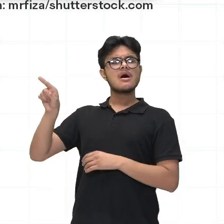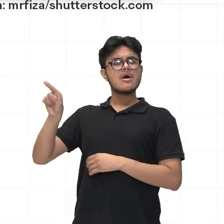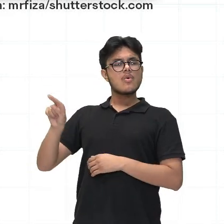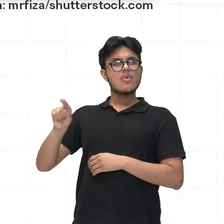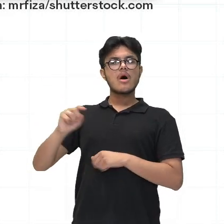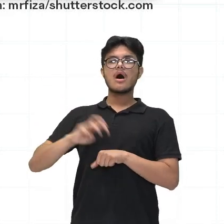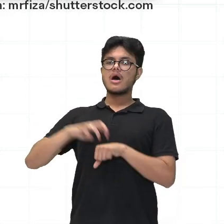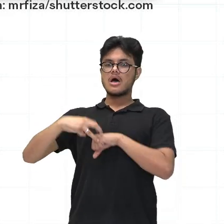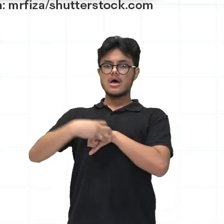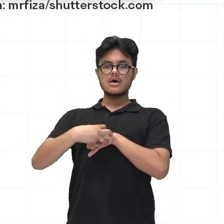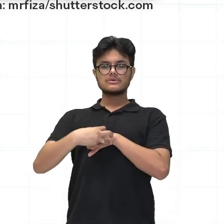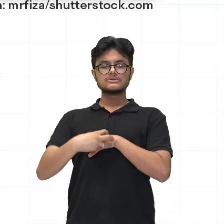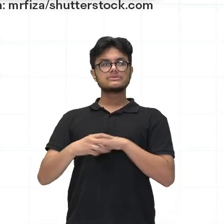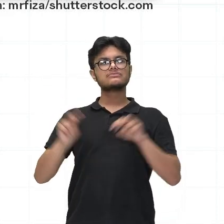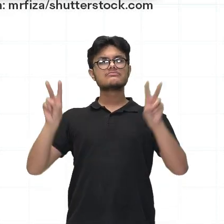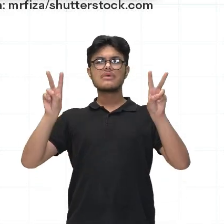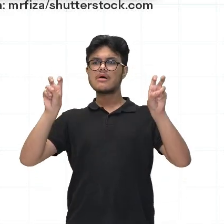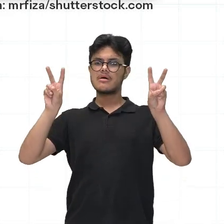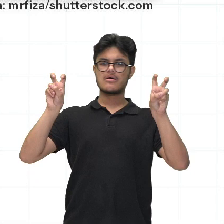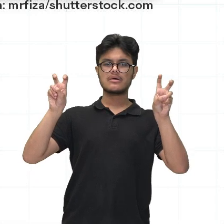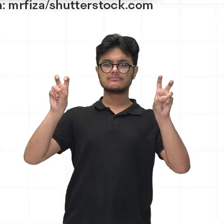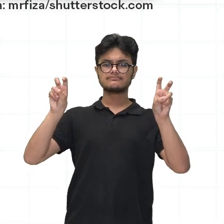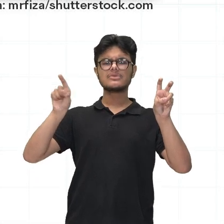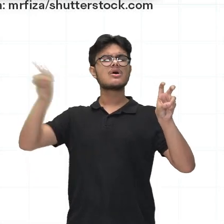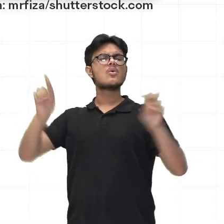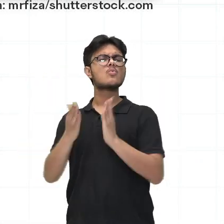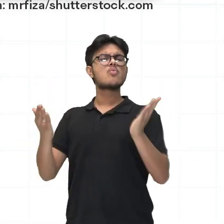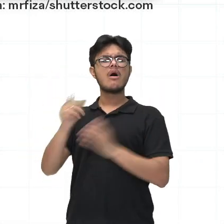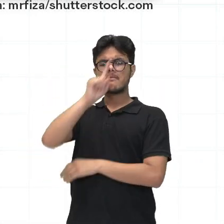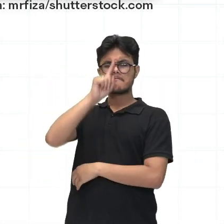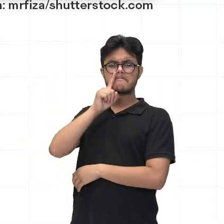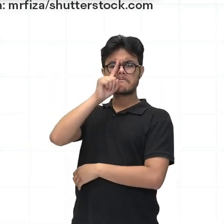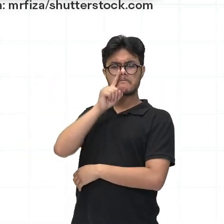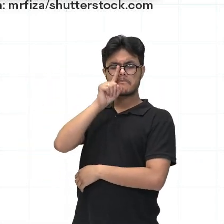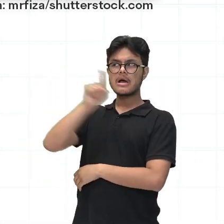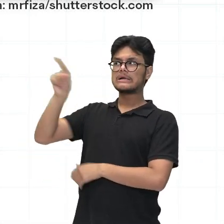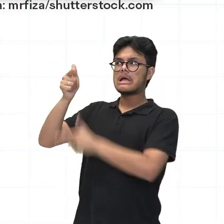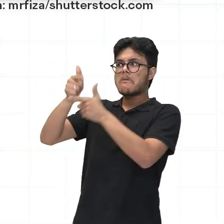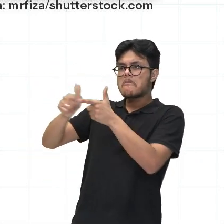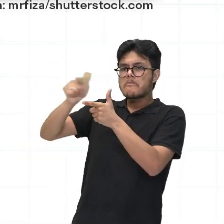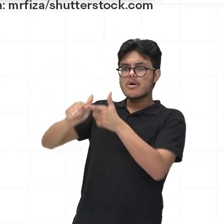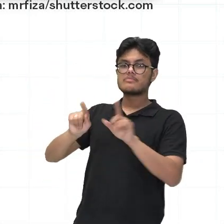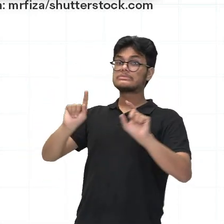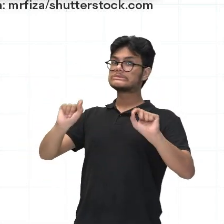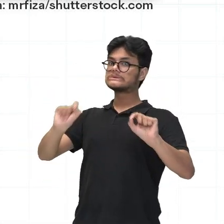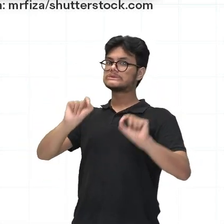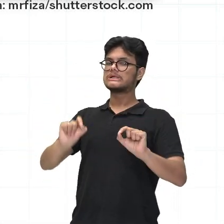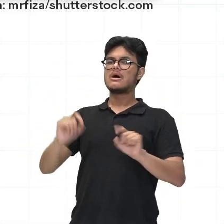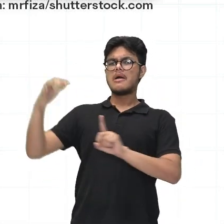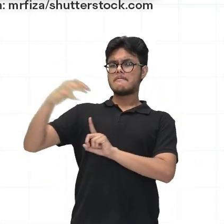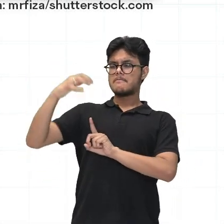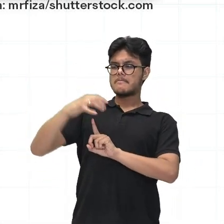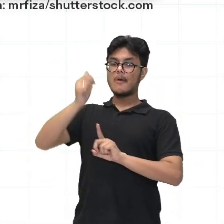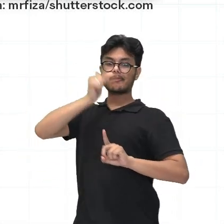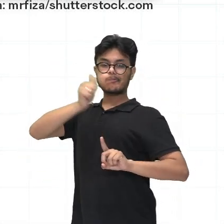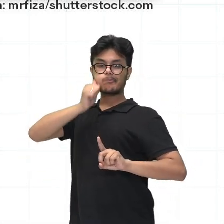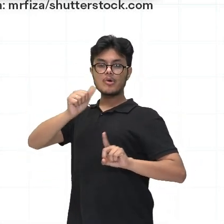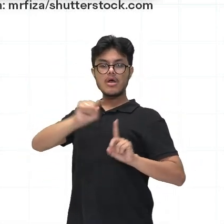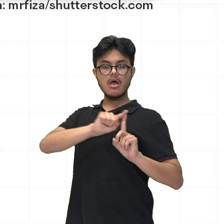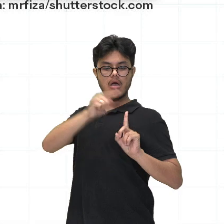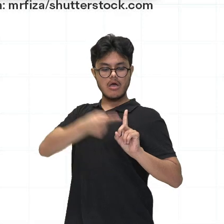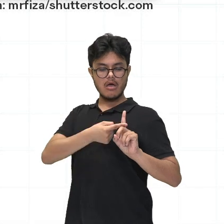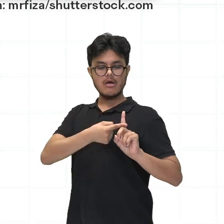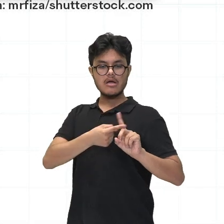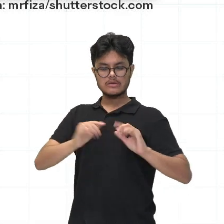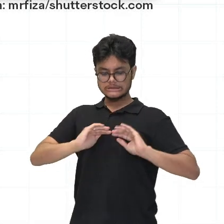está relacionada, o grande perigo do zika vírus é em gestantes, né, em mulheres grávidas,